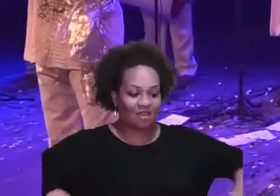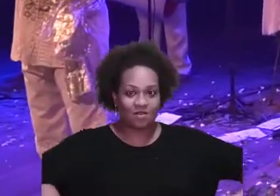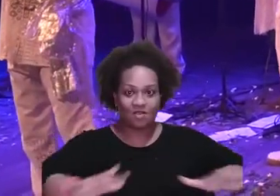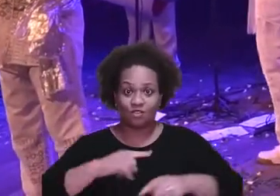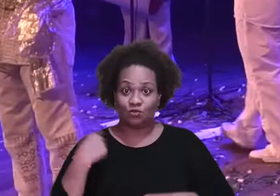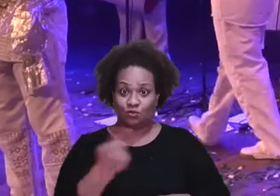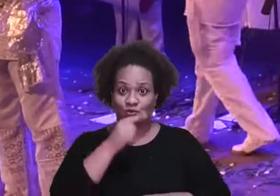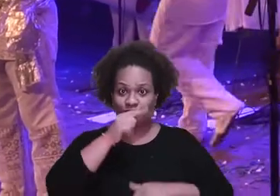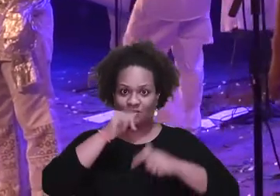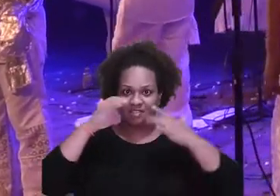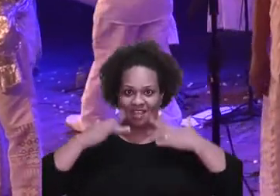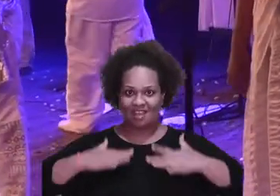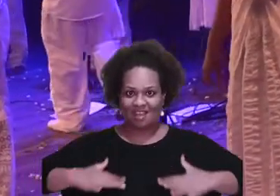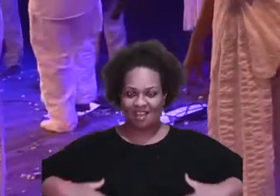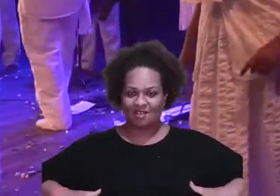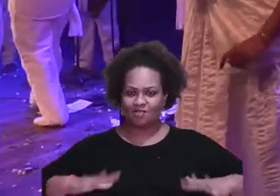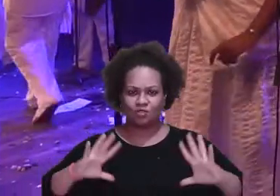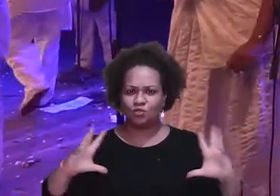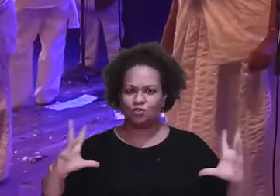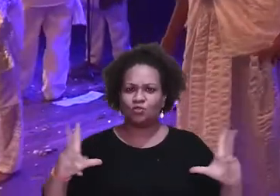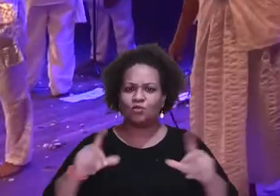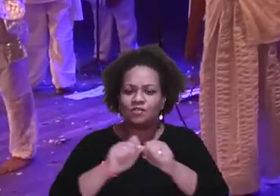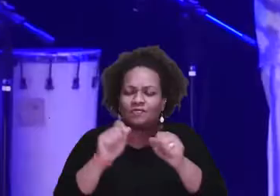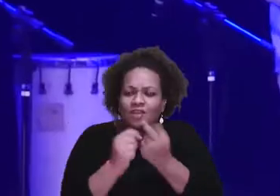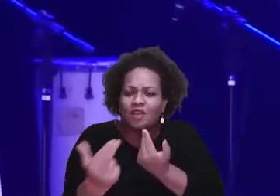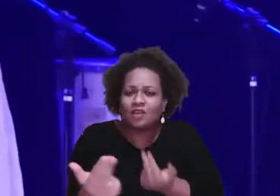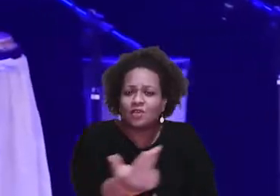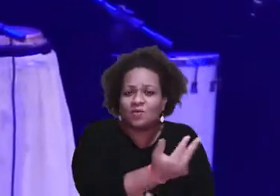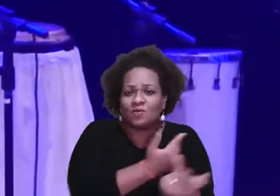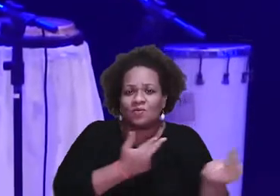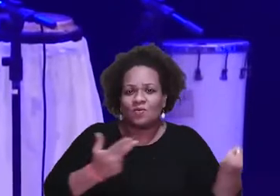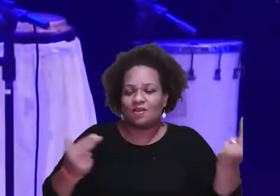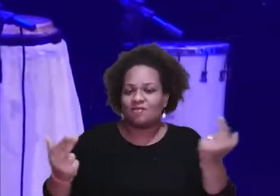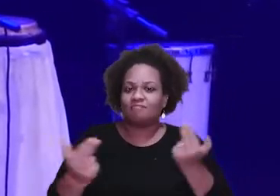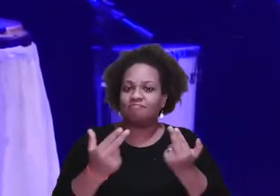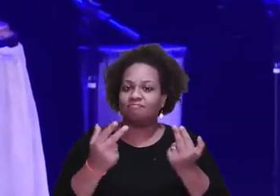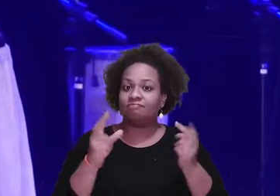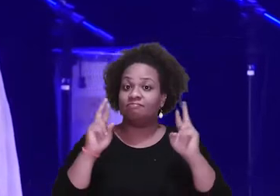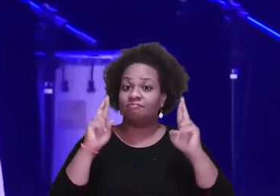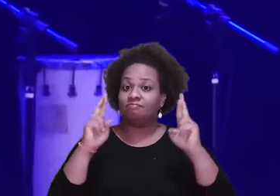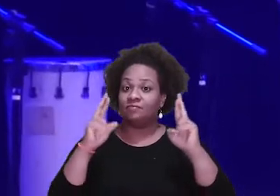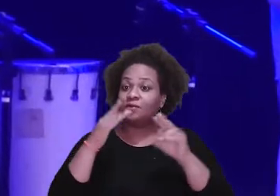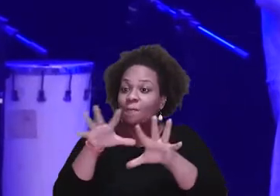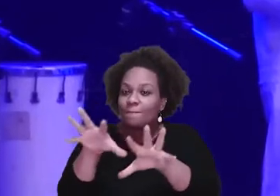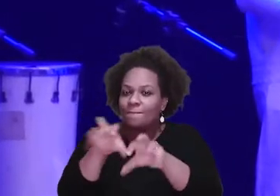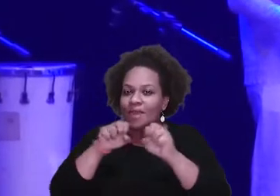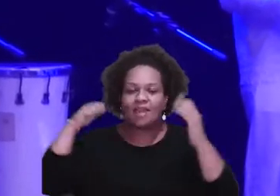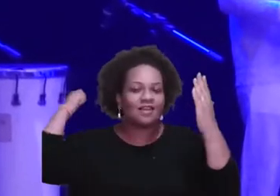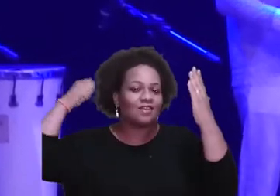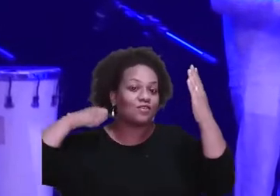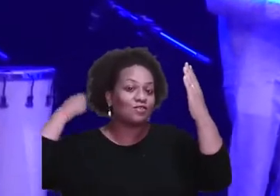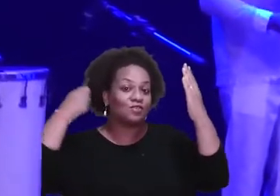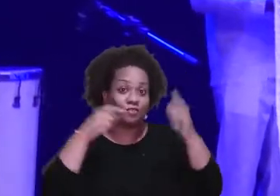água Todos nós somos feitos de água a todos nós somos feitos da mesma matéria a gente pede